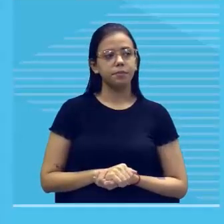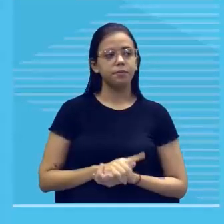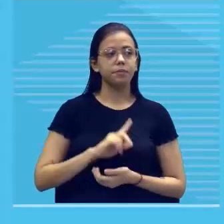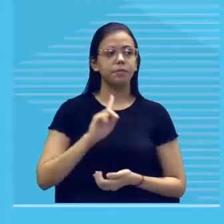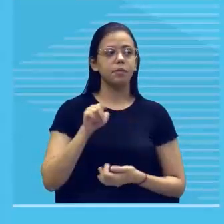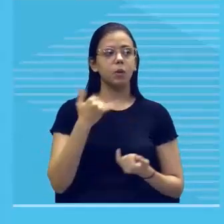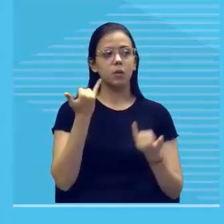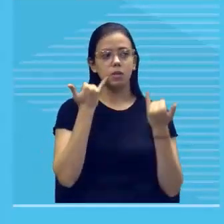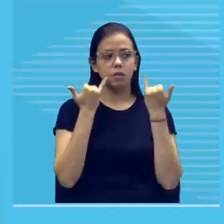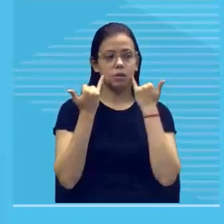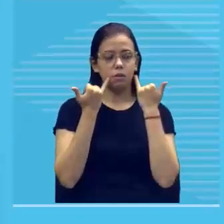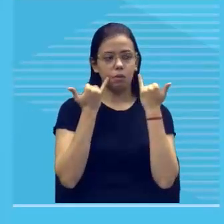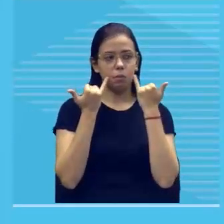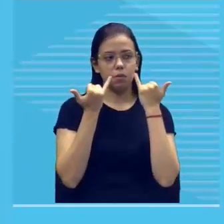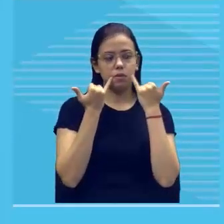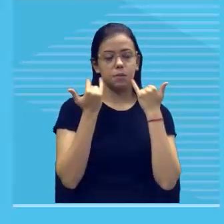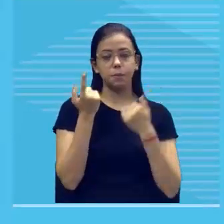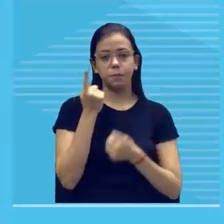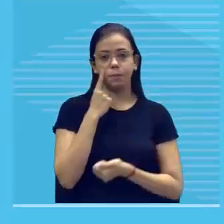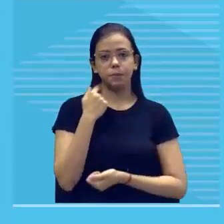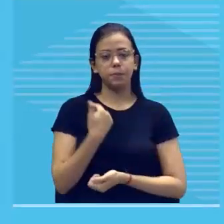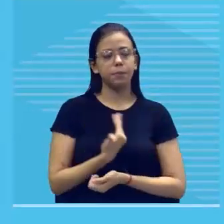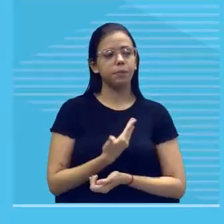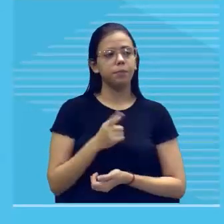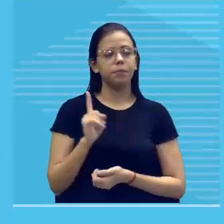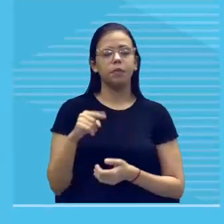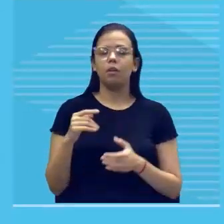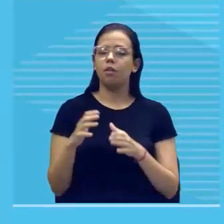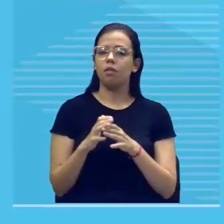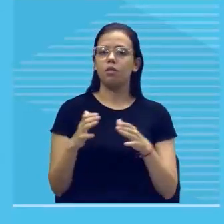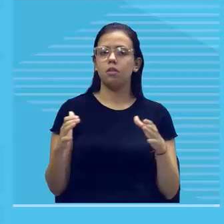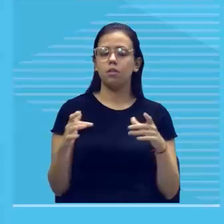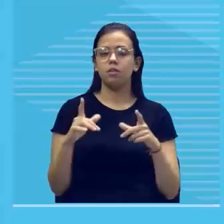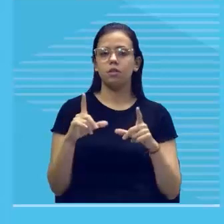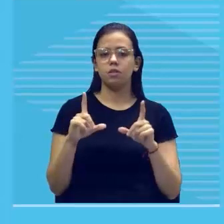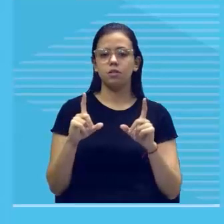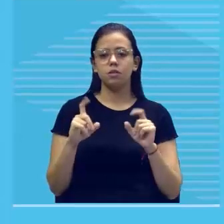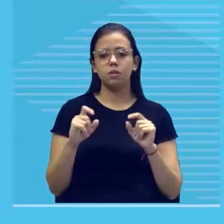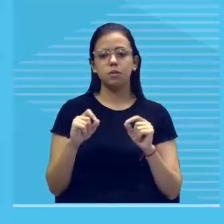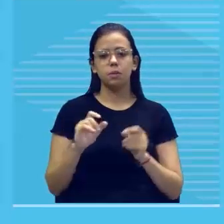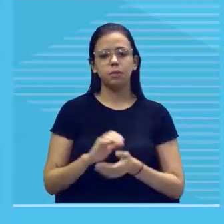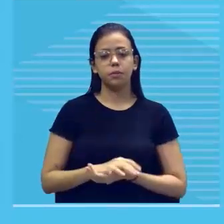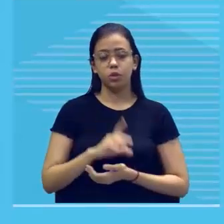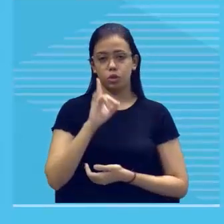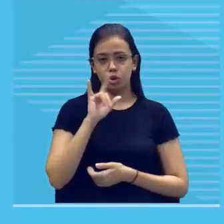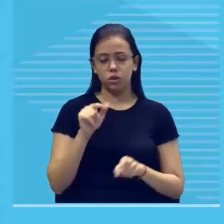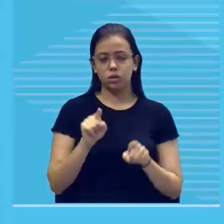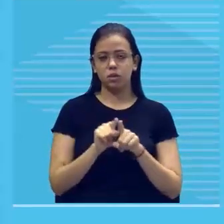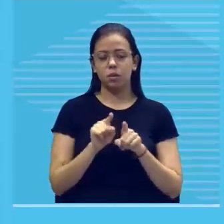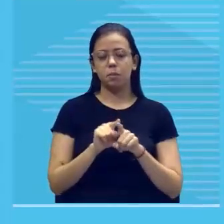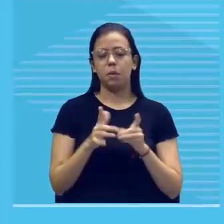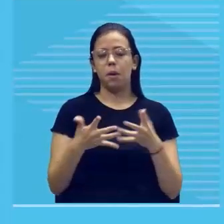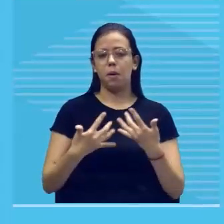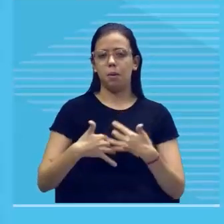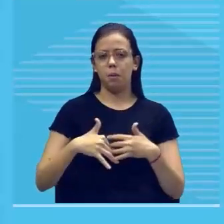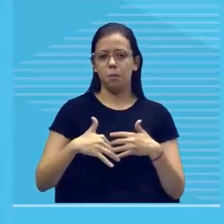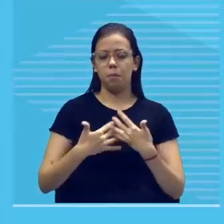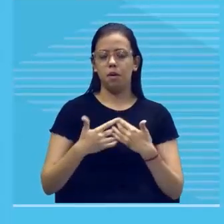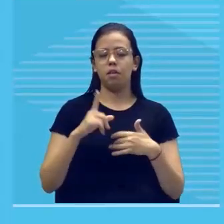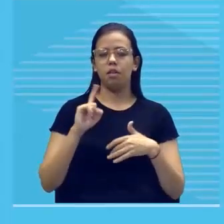nossa informação aqui ó O que são grandezas é dias e máquinas São grandezas